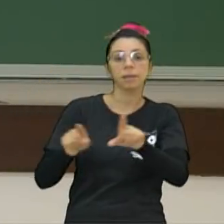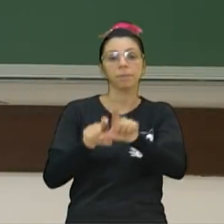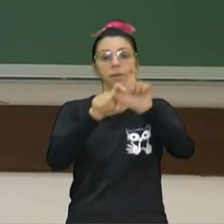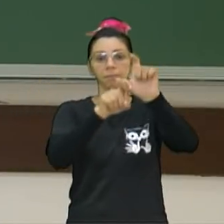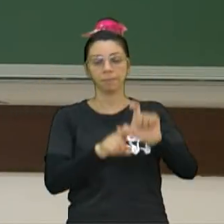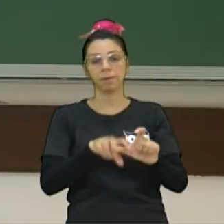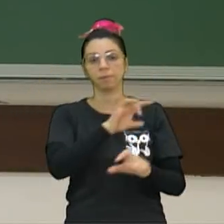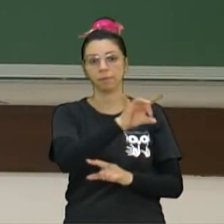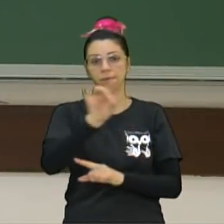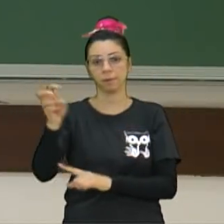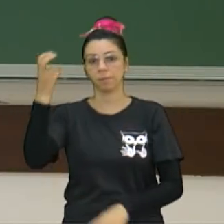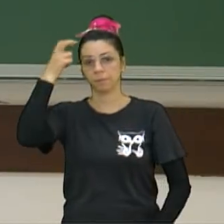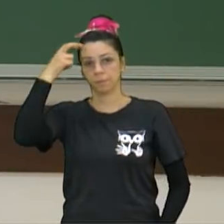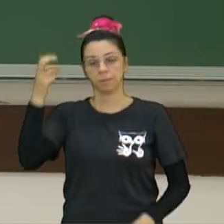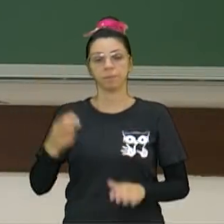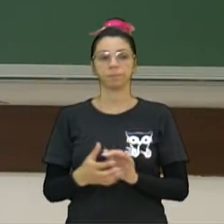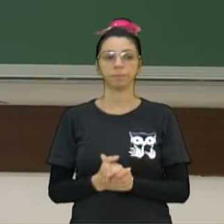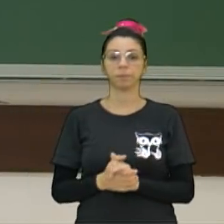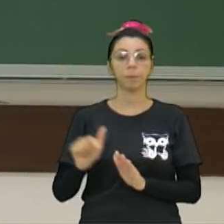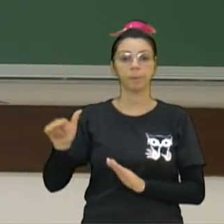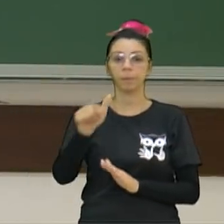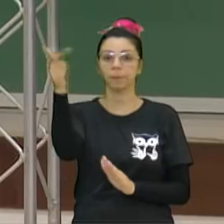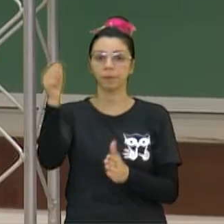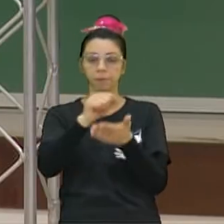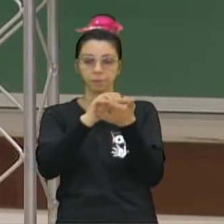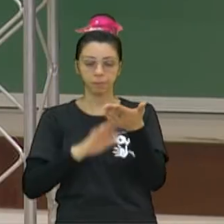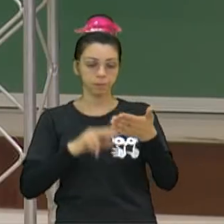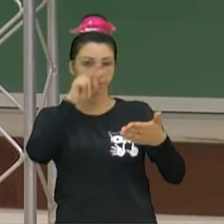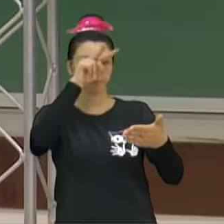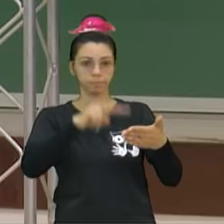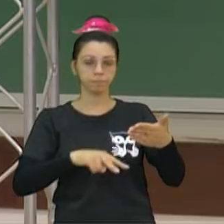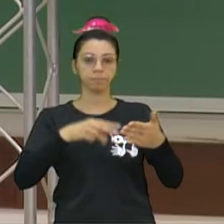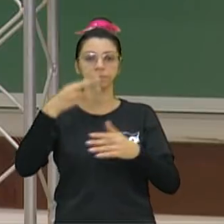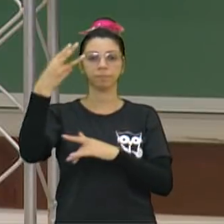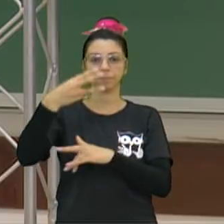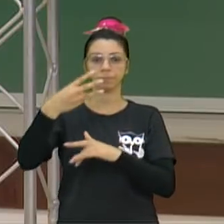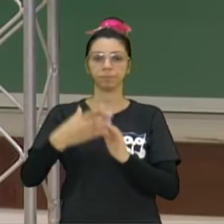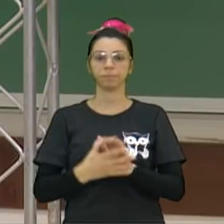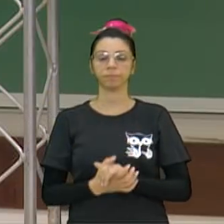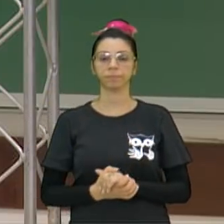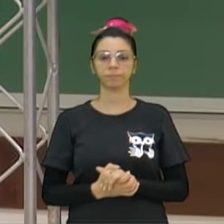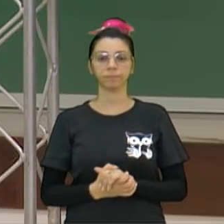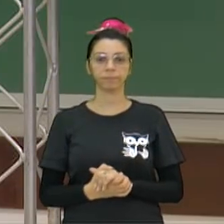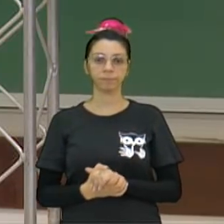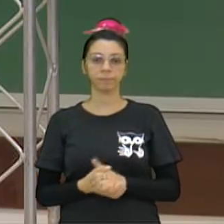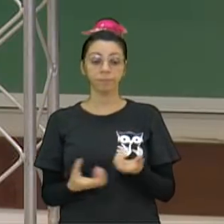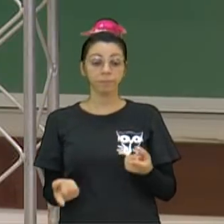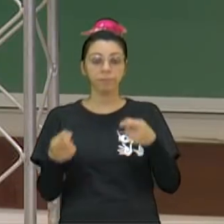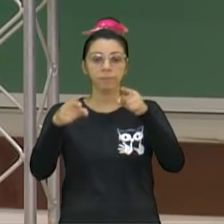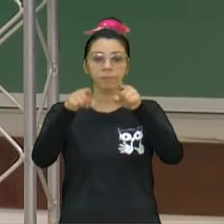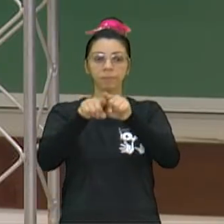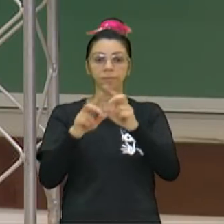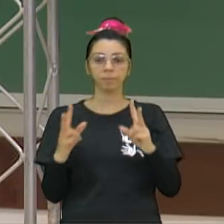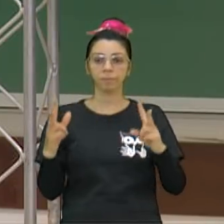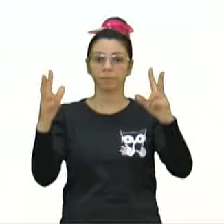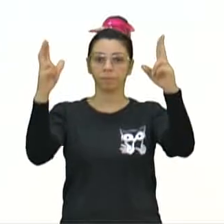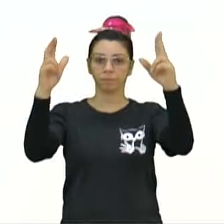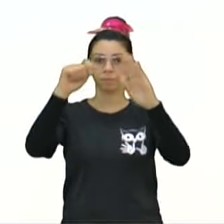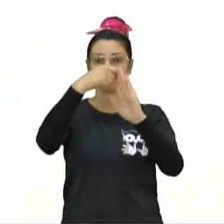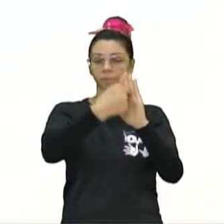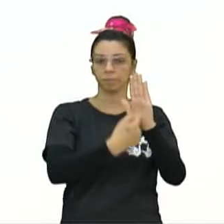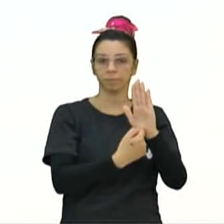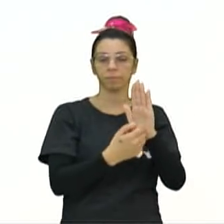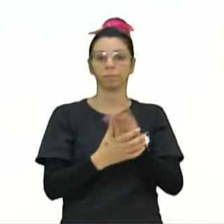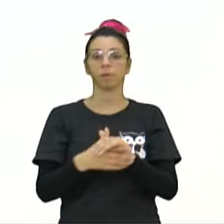certo? Vamos para mais um exercício, galera. Leiam aqui comigo, exercício 3. Vamos retomar este fragmento do texto. O